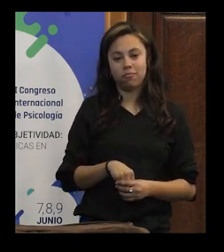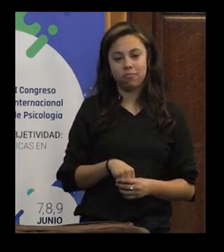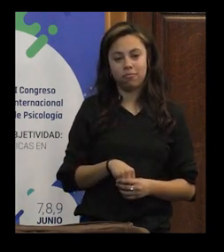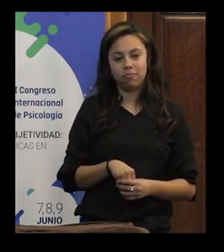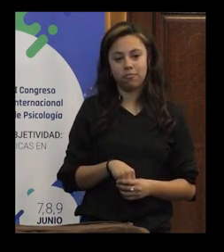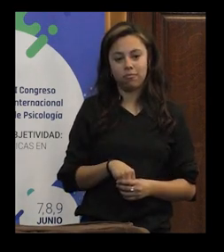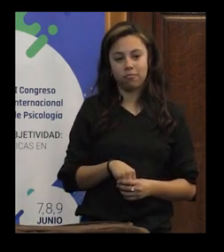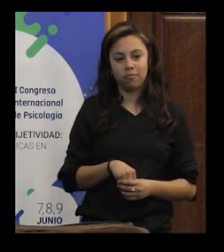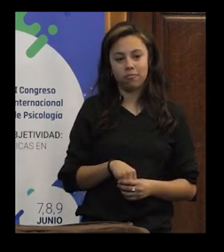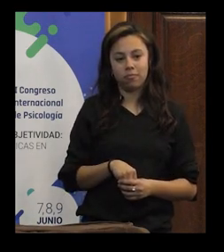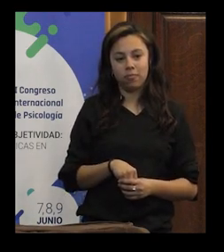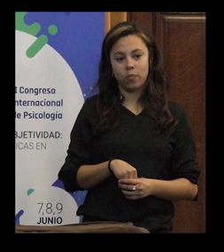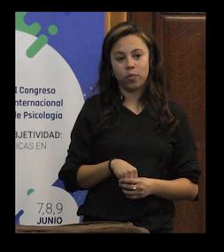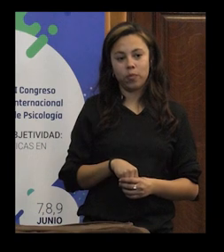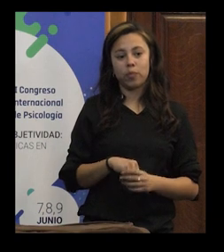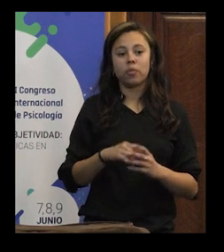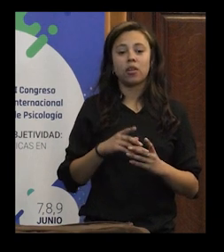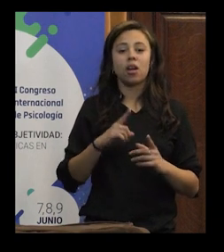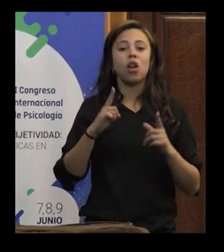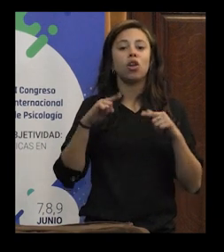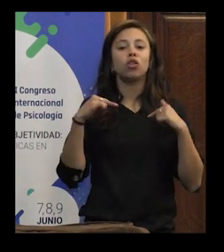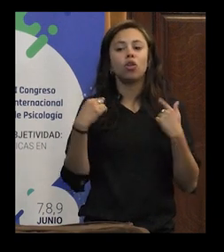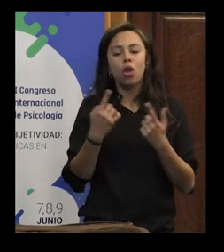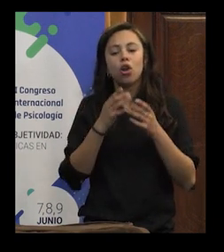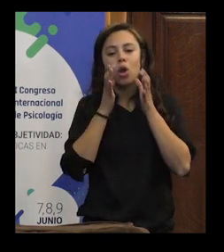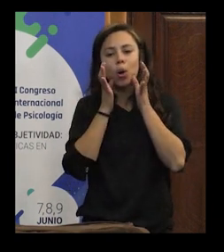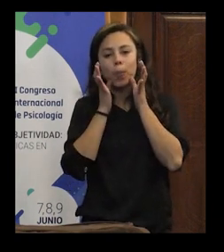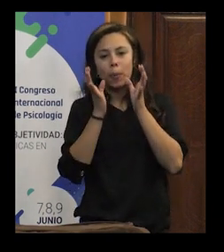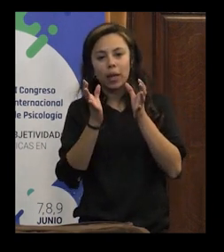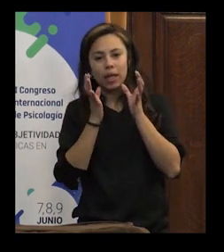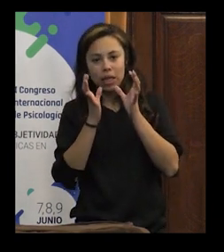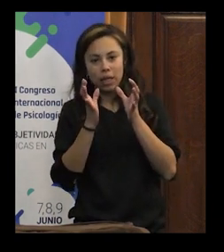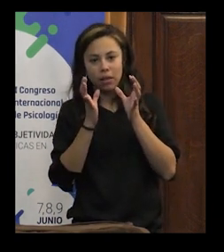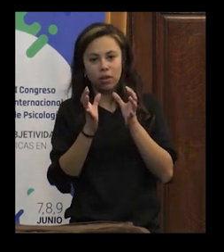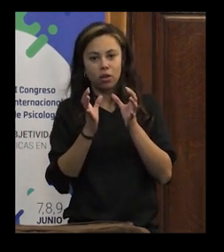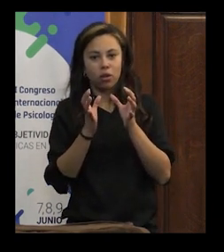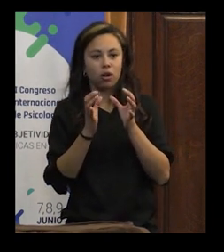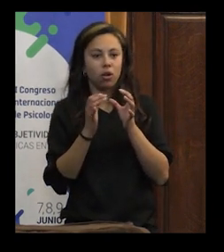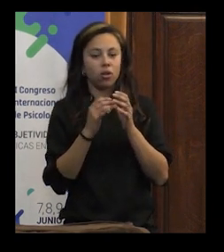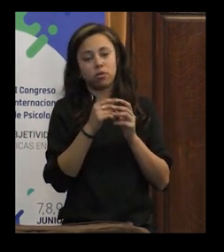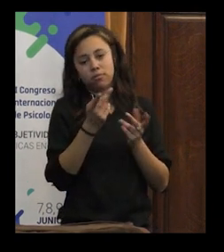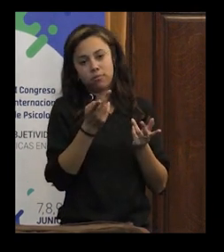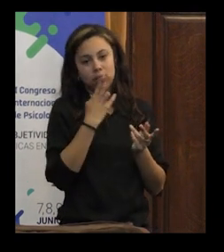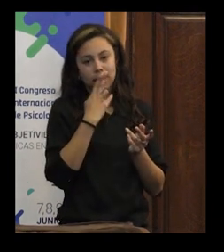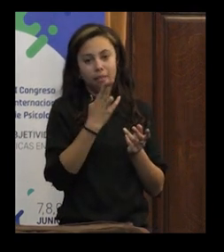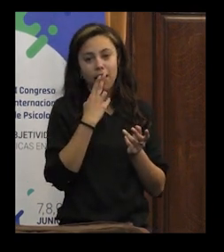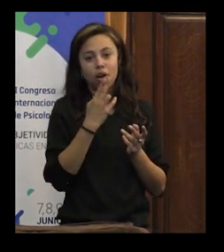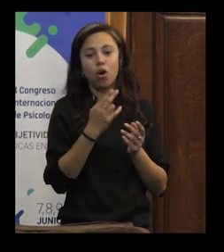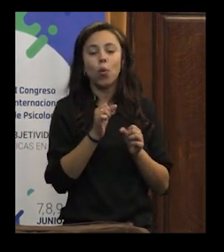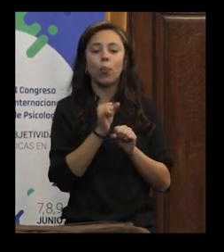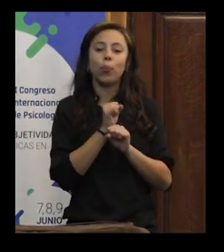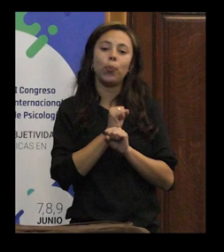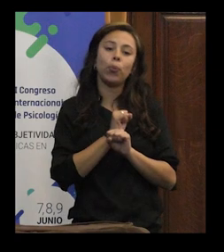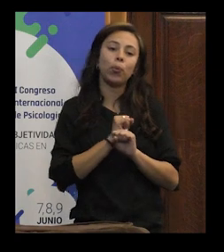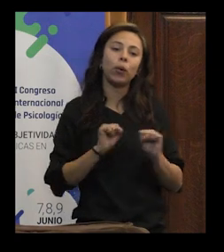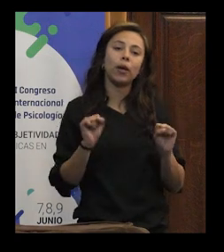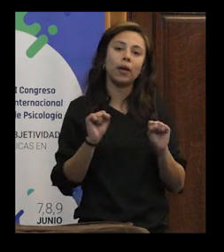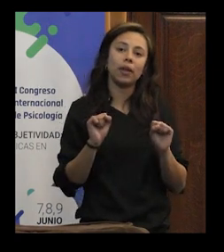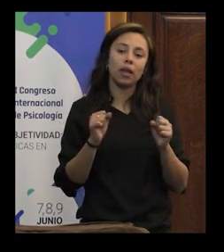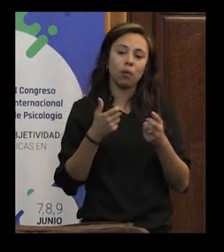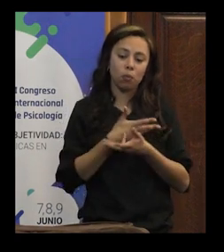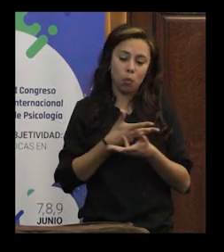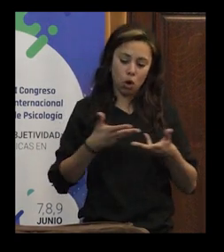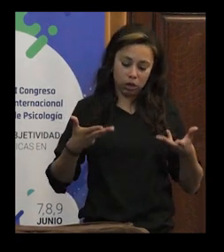Os riscos corporificados podem detectar-se em la superfície, por assim dizerlo, como no caso